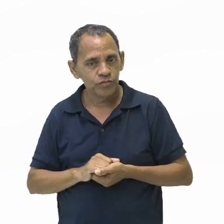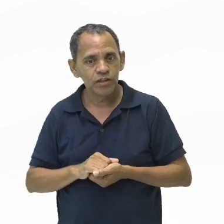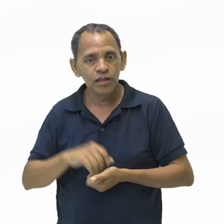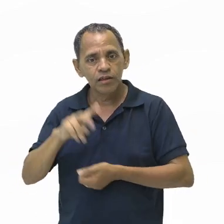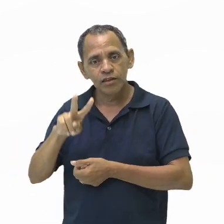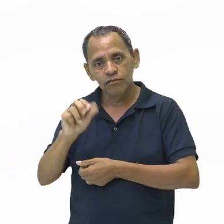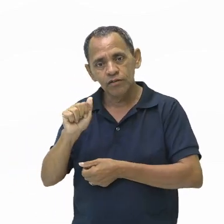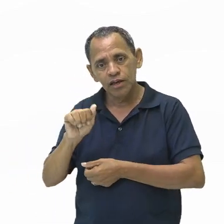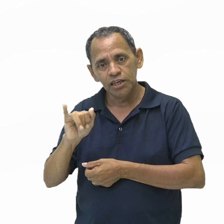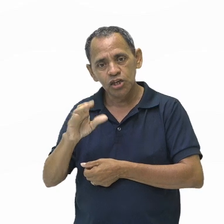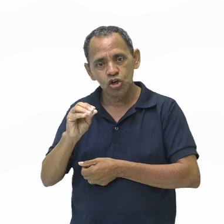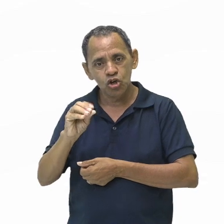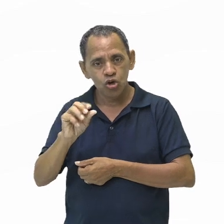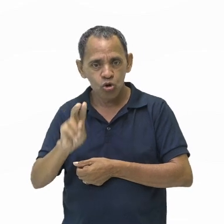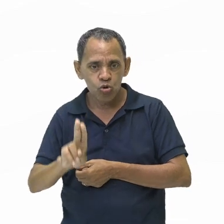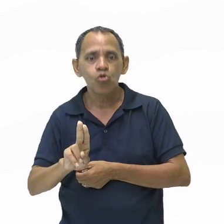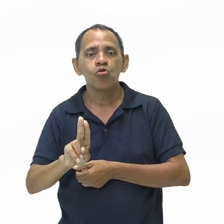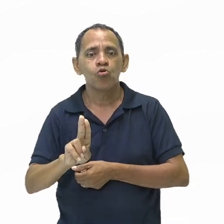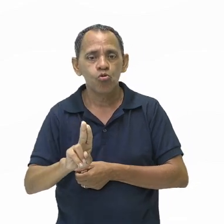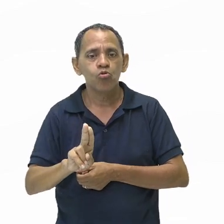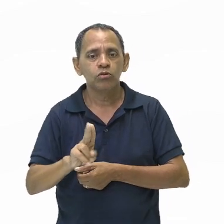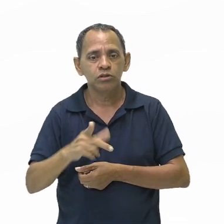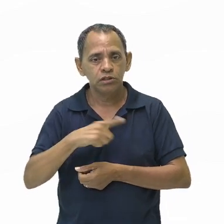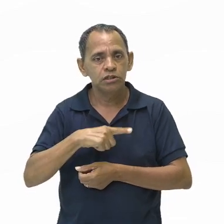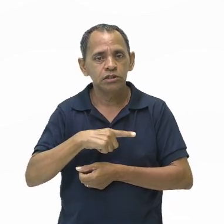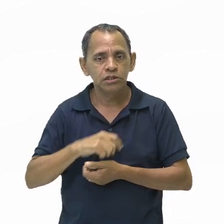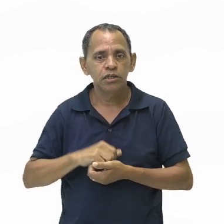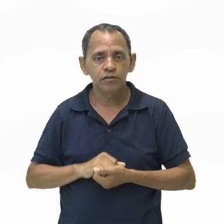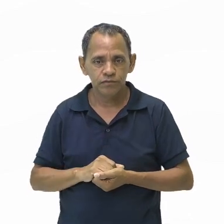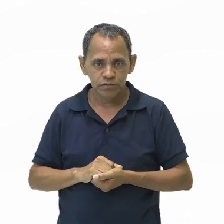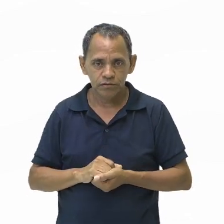como é que vai ser? Então, mexeu com